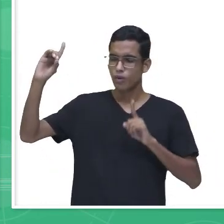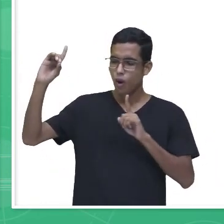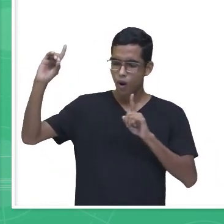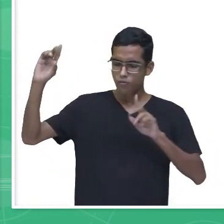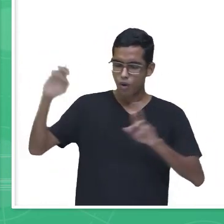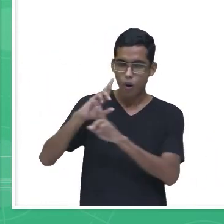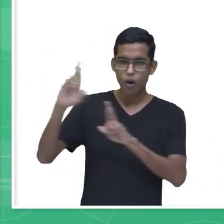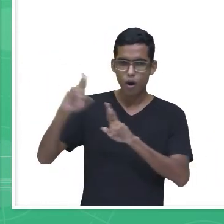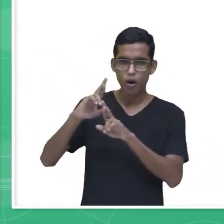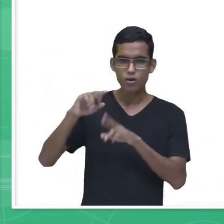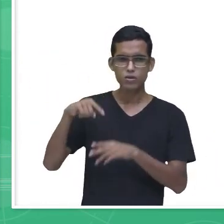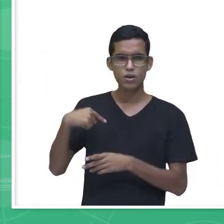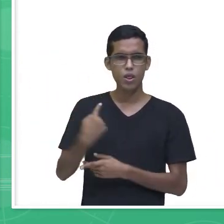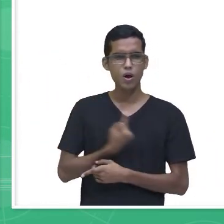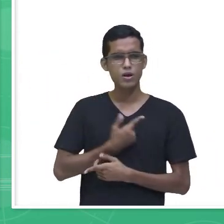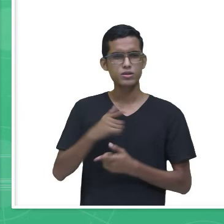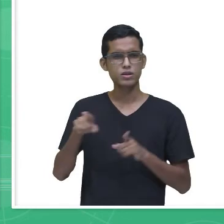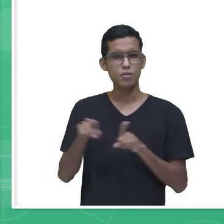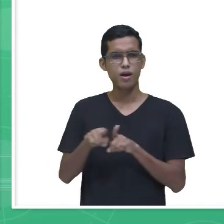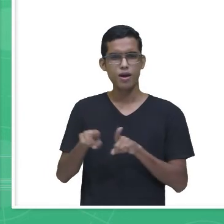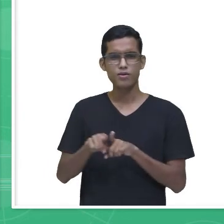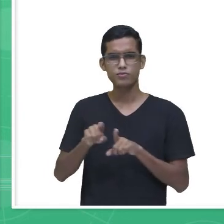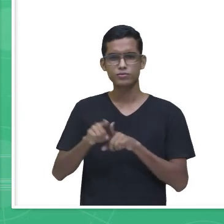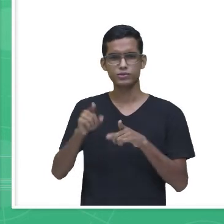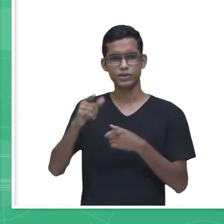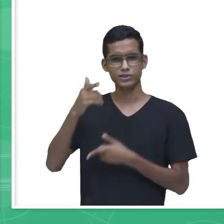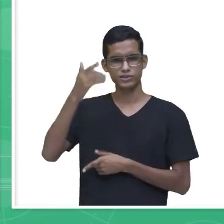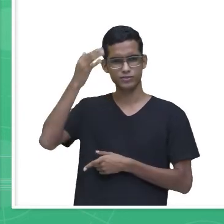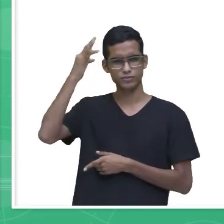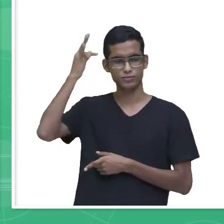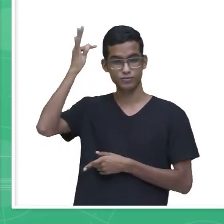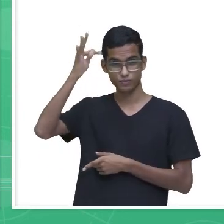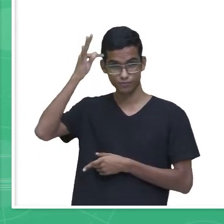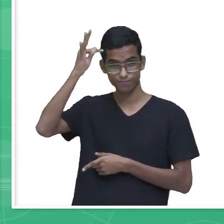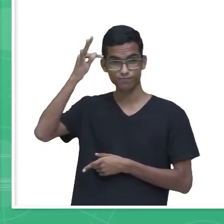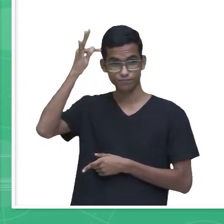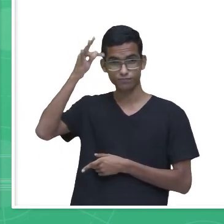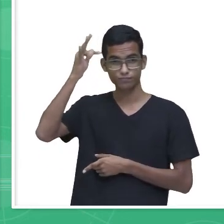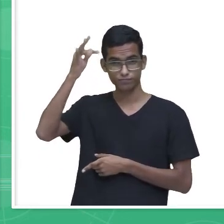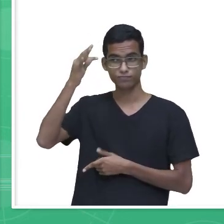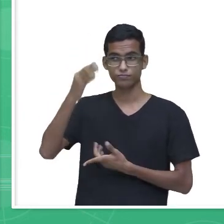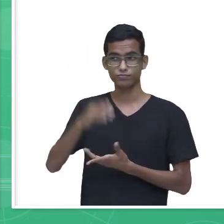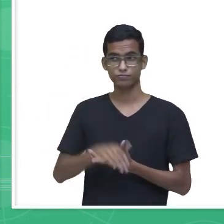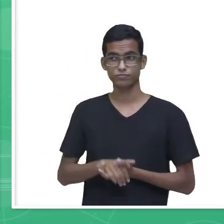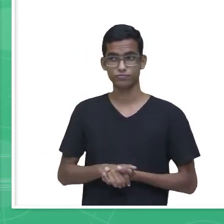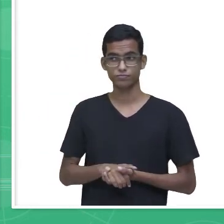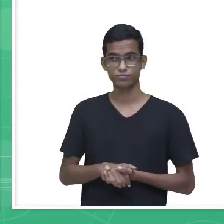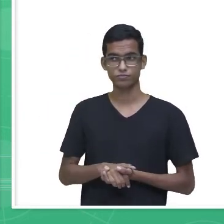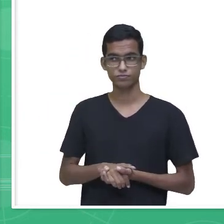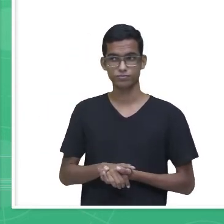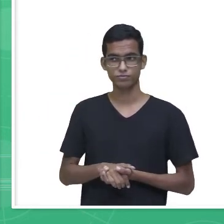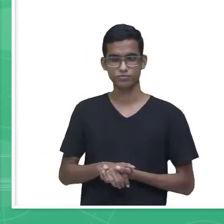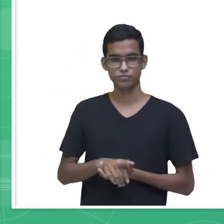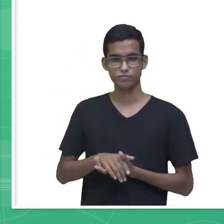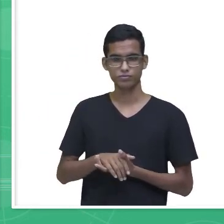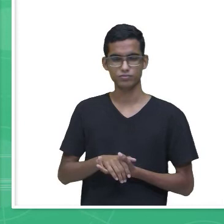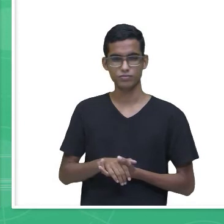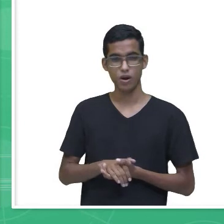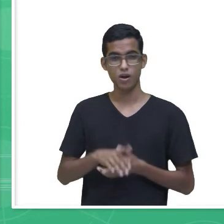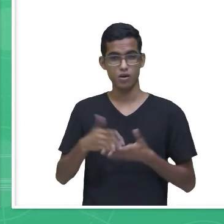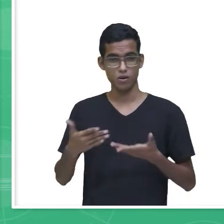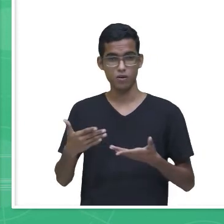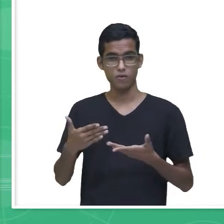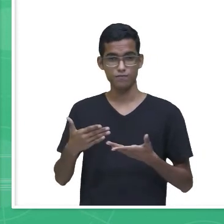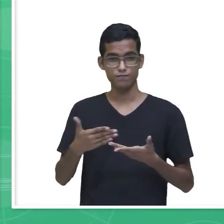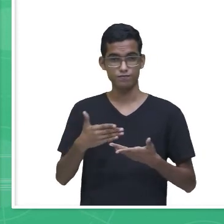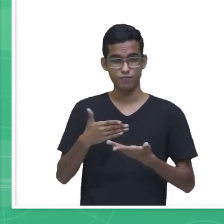teocêntricos nesse período. Então, a Idade Moderna faz a passagem desse pensamento para um